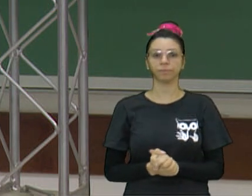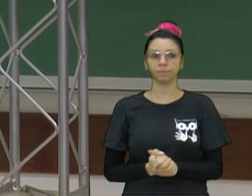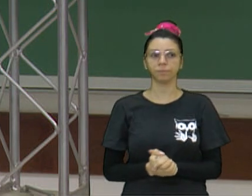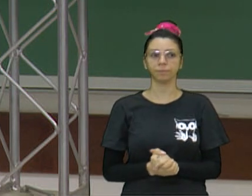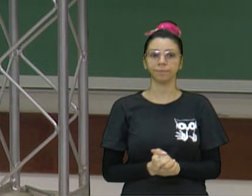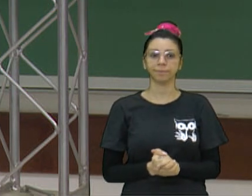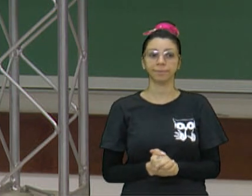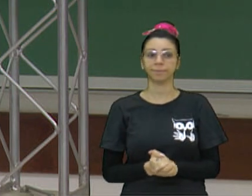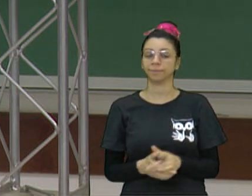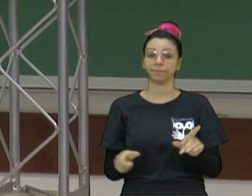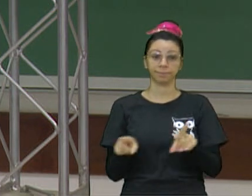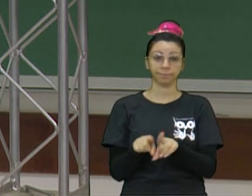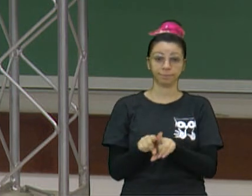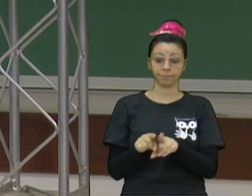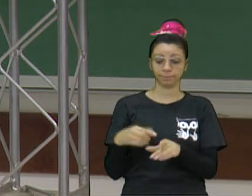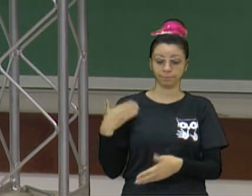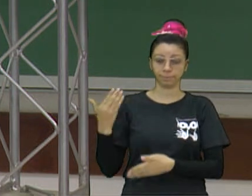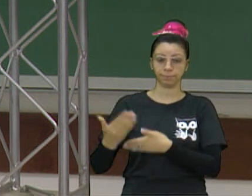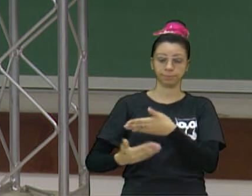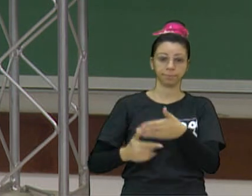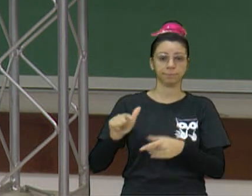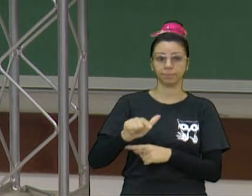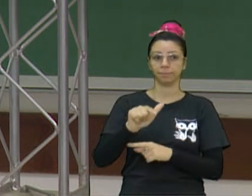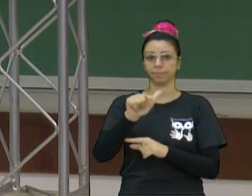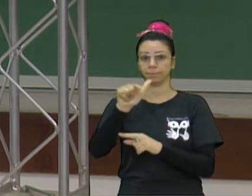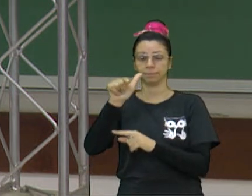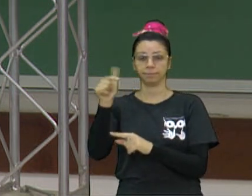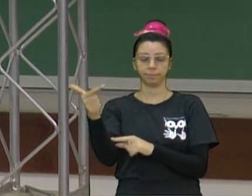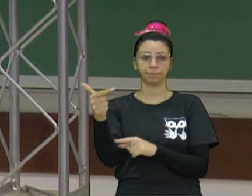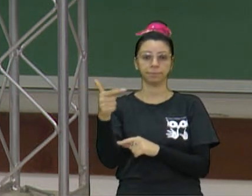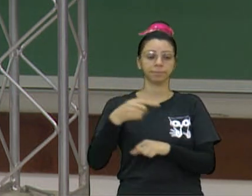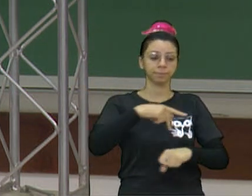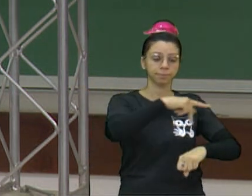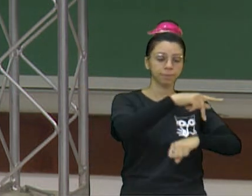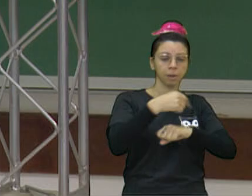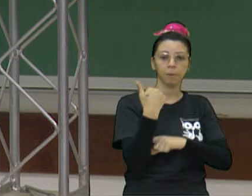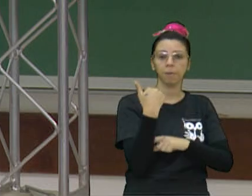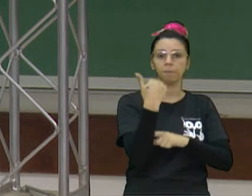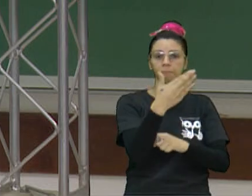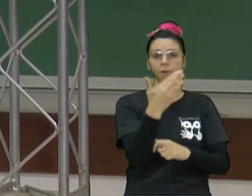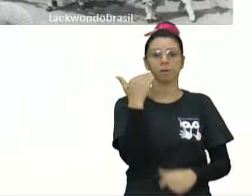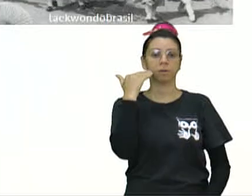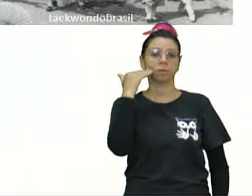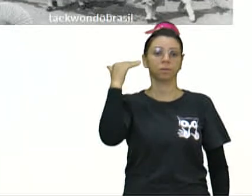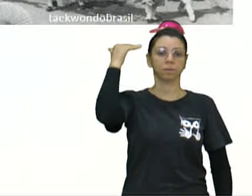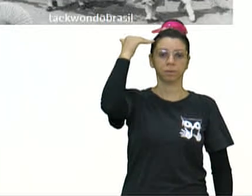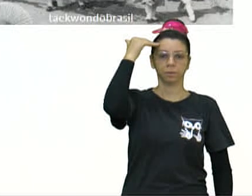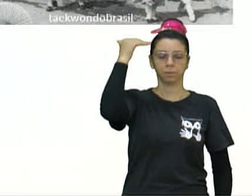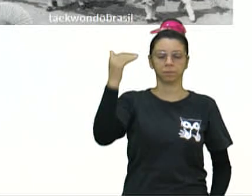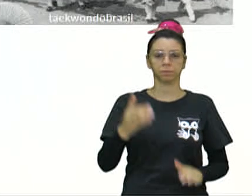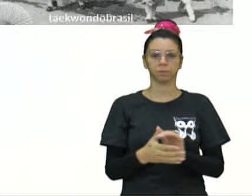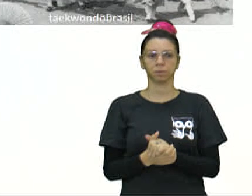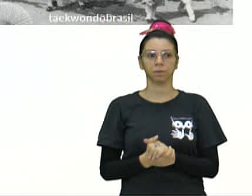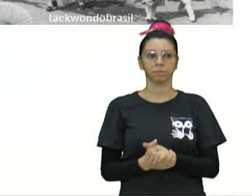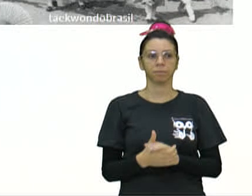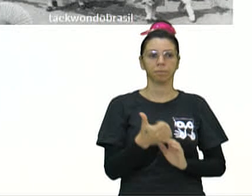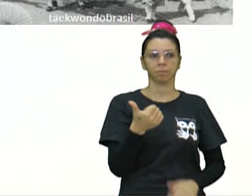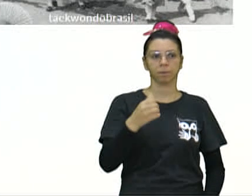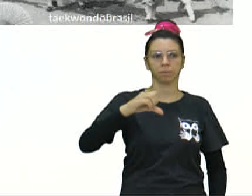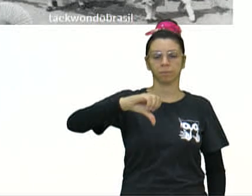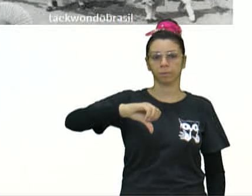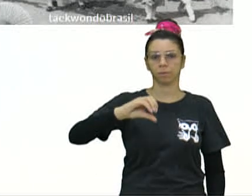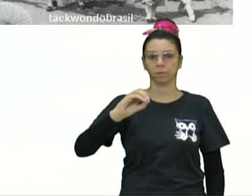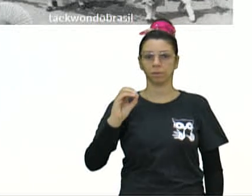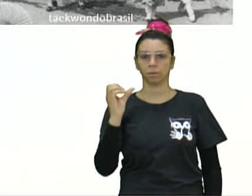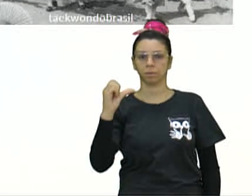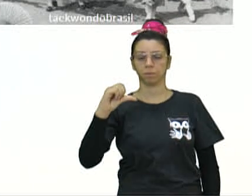E a questão da evolução também para outros países fora da Coreia, né? Então, até que em 1909, o